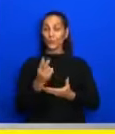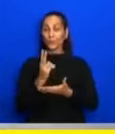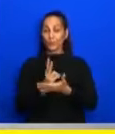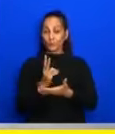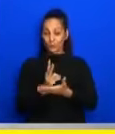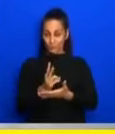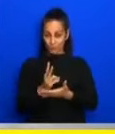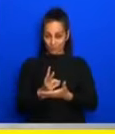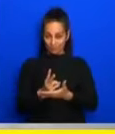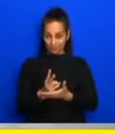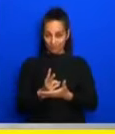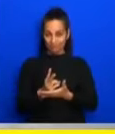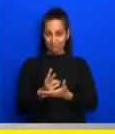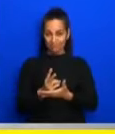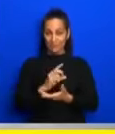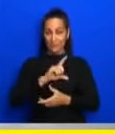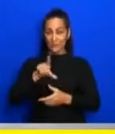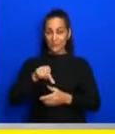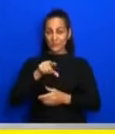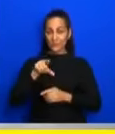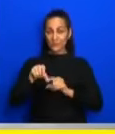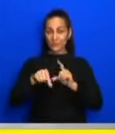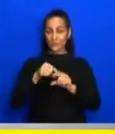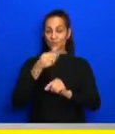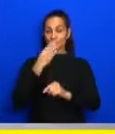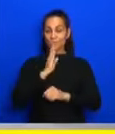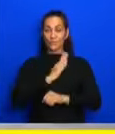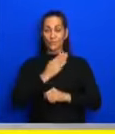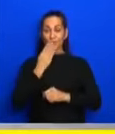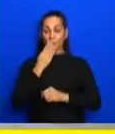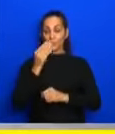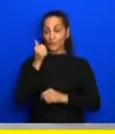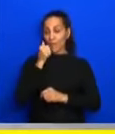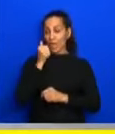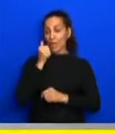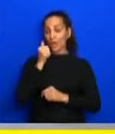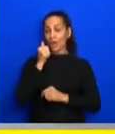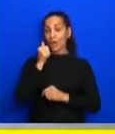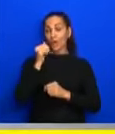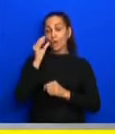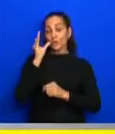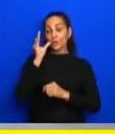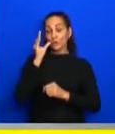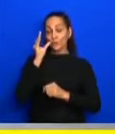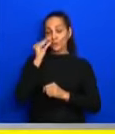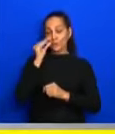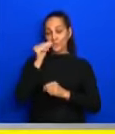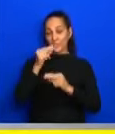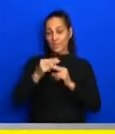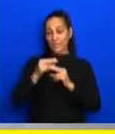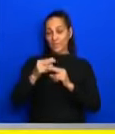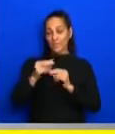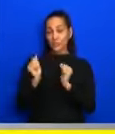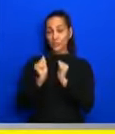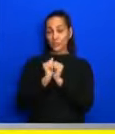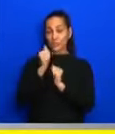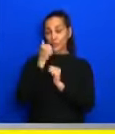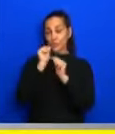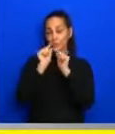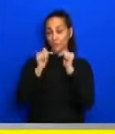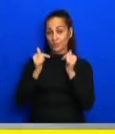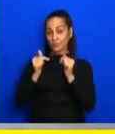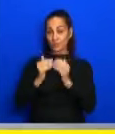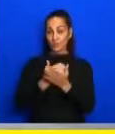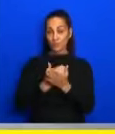globo para o sorteio do time do coração. Vou pedir a Sandra, nossa colega da Caixa, também a Juliana, nossa garota da sorte, que realizem o procedimento.